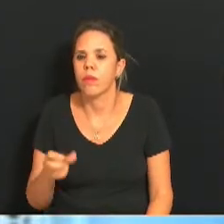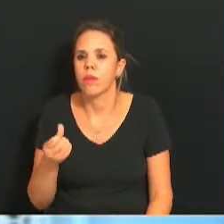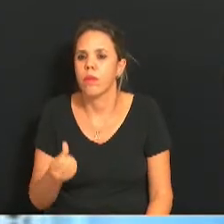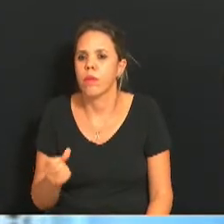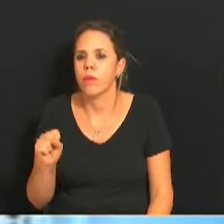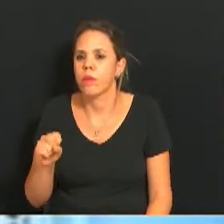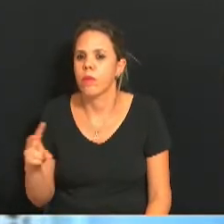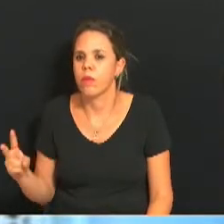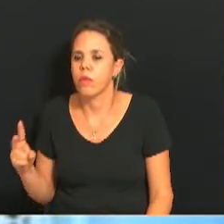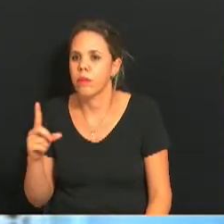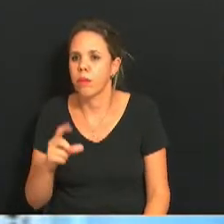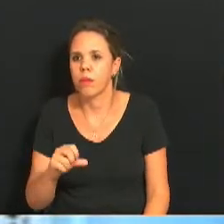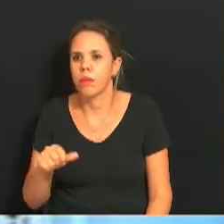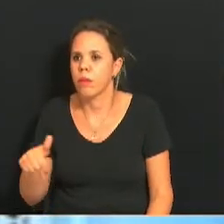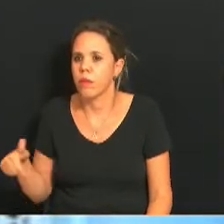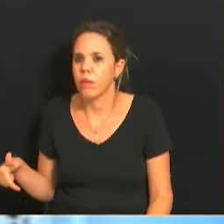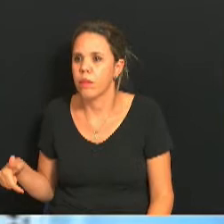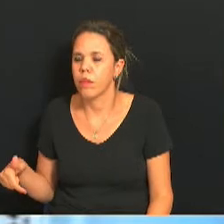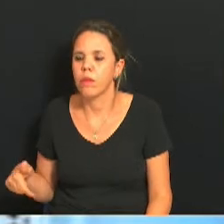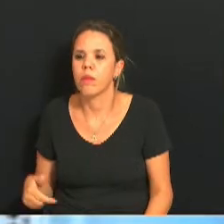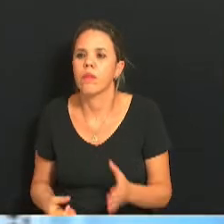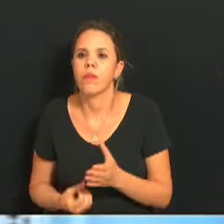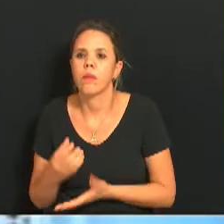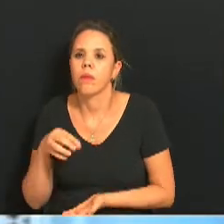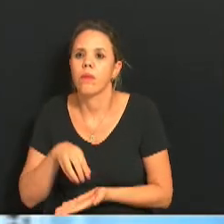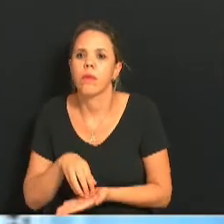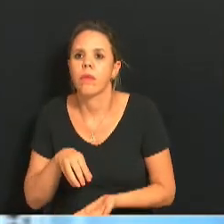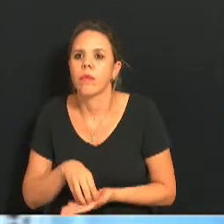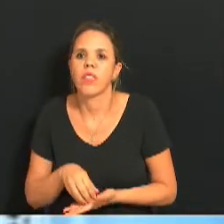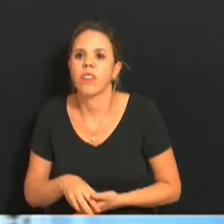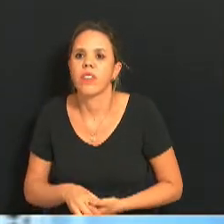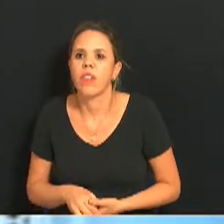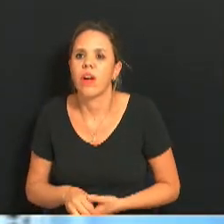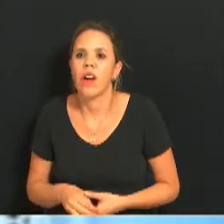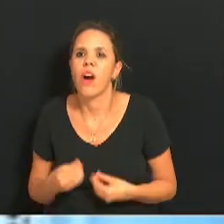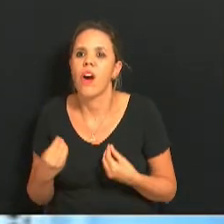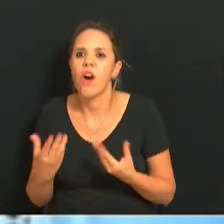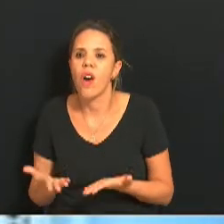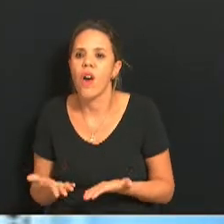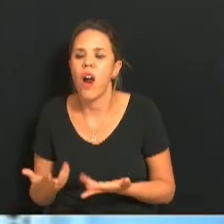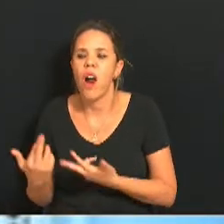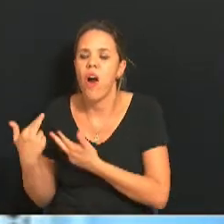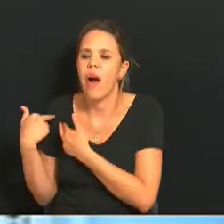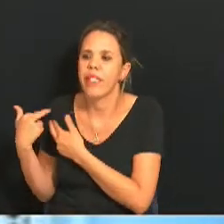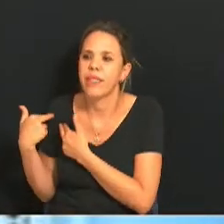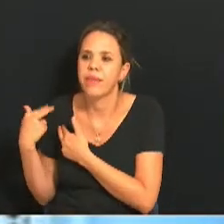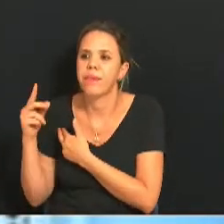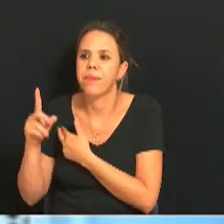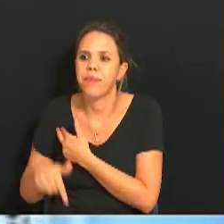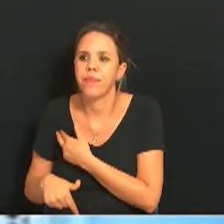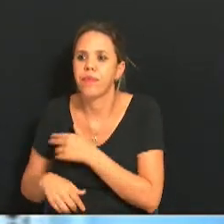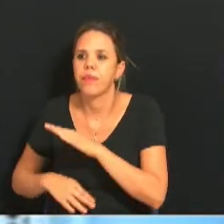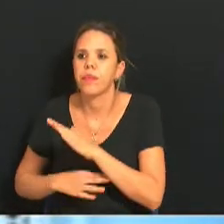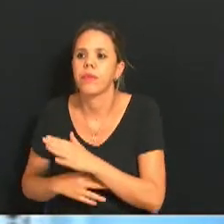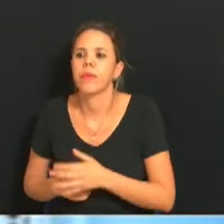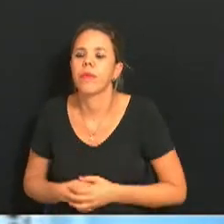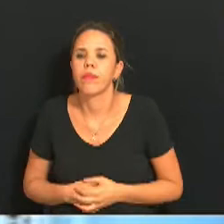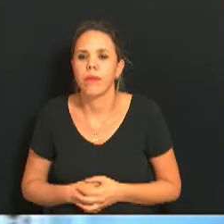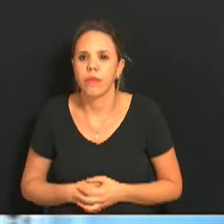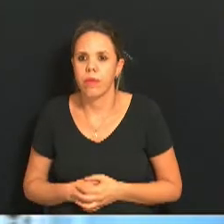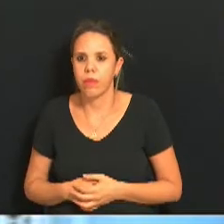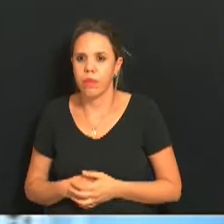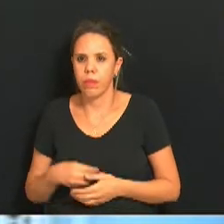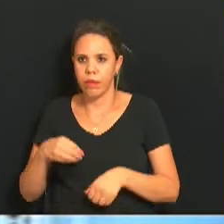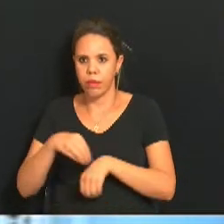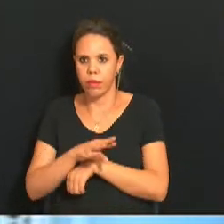1987 e criou com de barra e estabeleceu as suas atribuições essa casa é boa